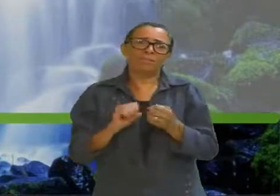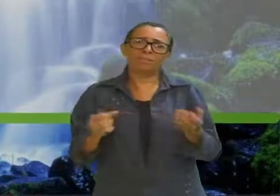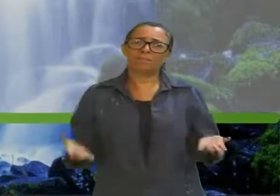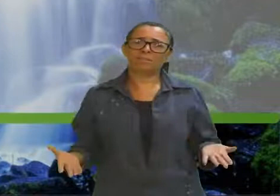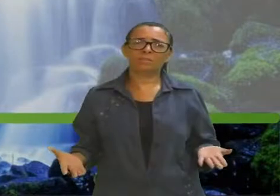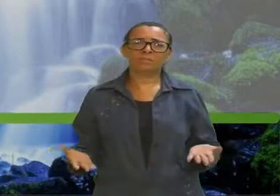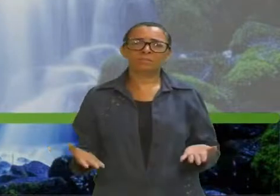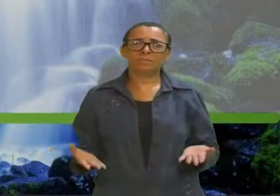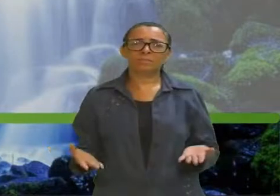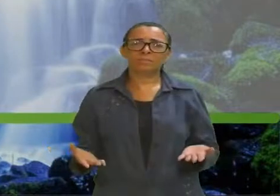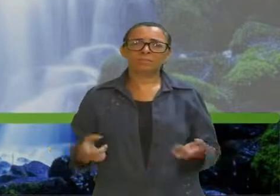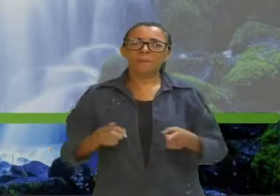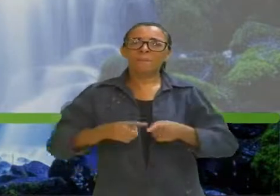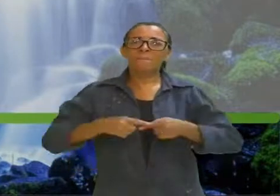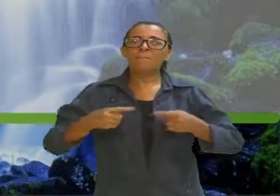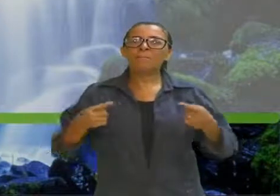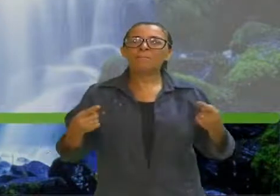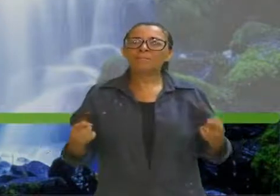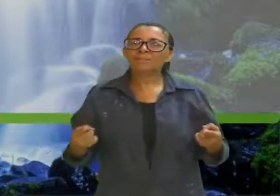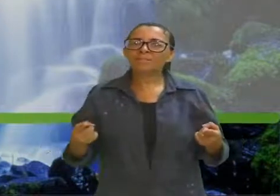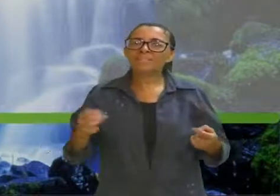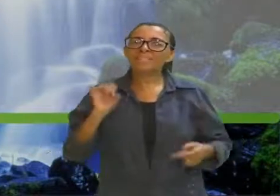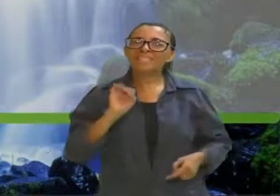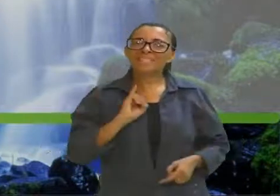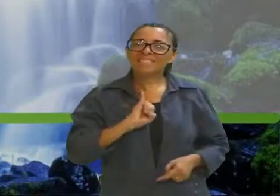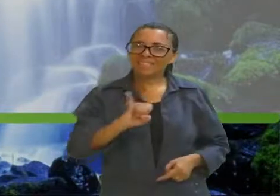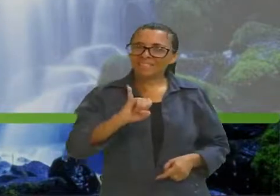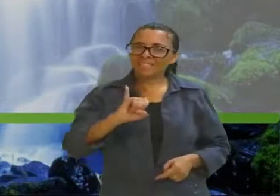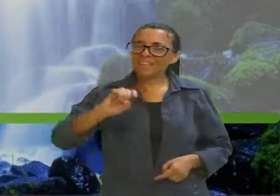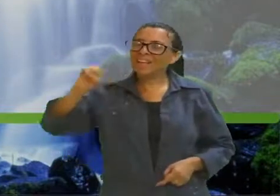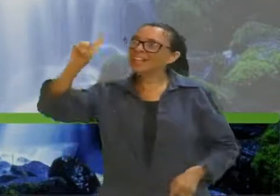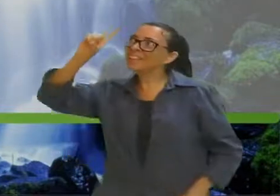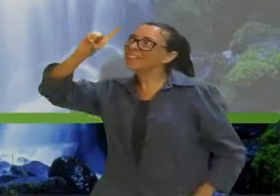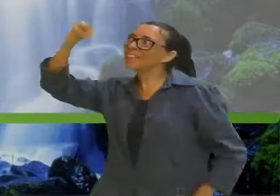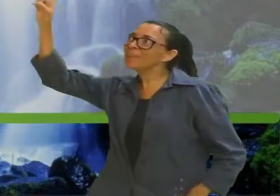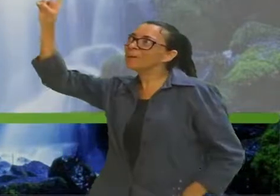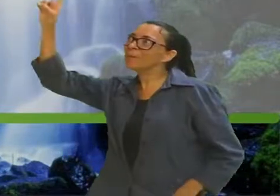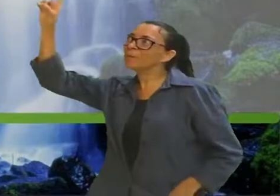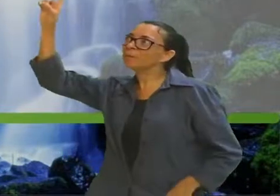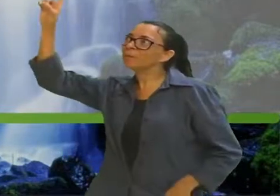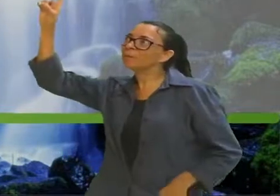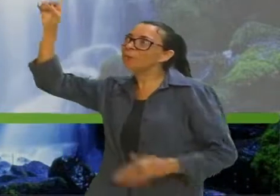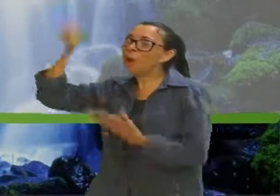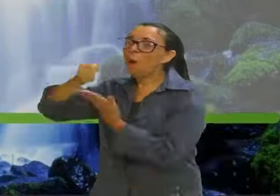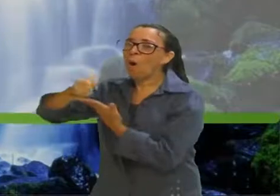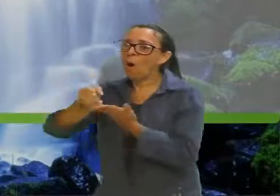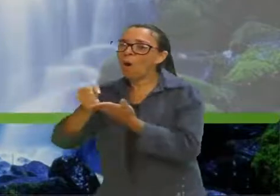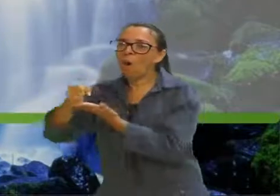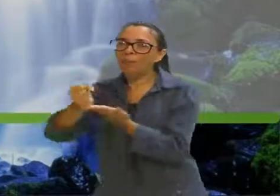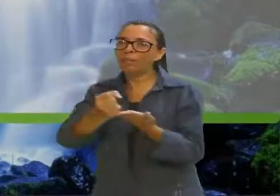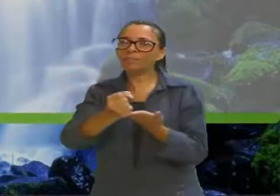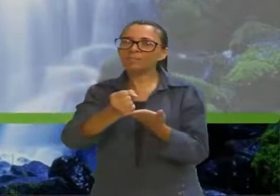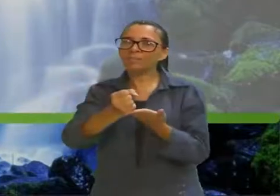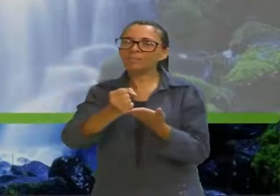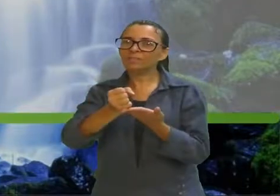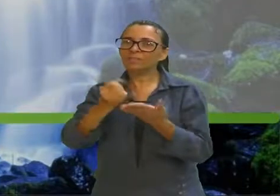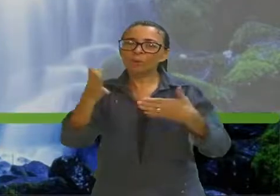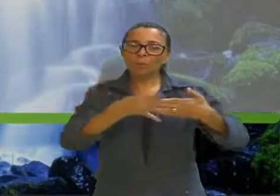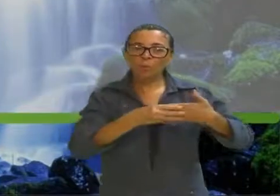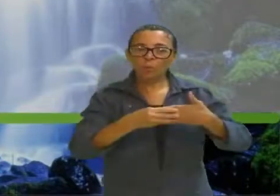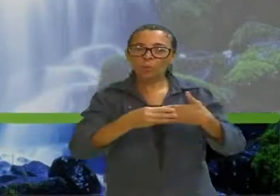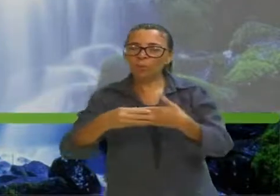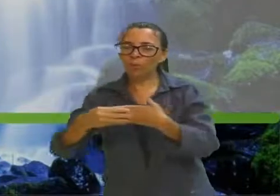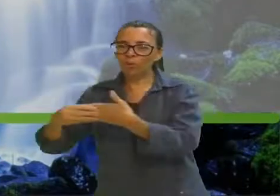Espírito Santo do Senhor. Então, a glória vem dele, né? Mas nós temos que nos dedicarmos a